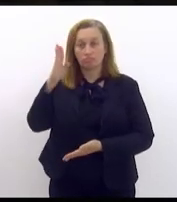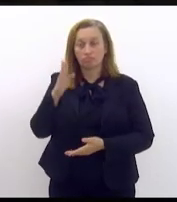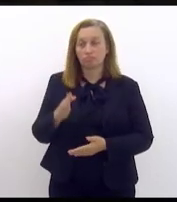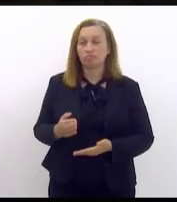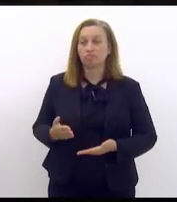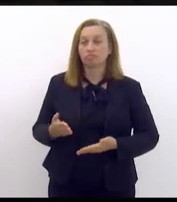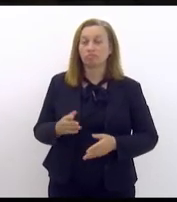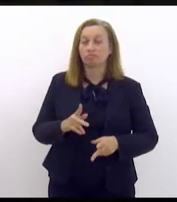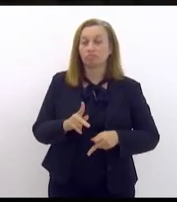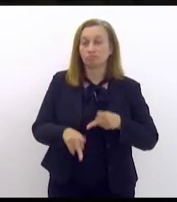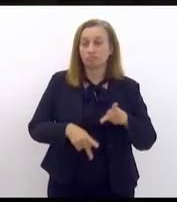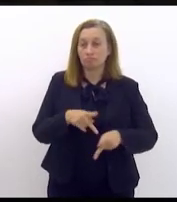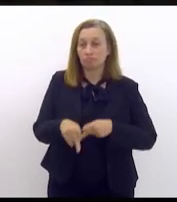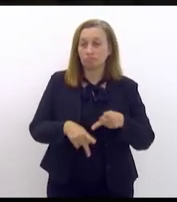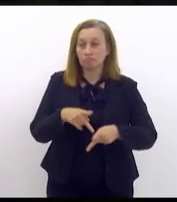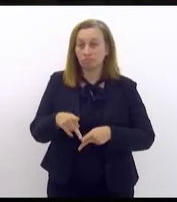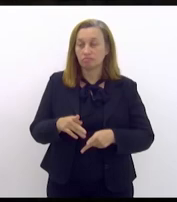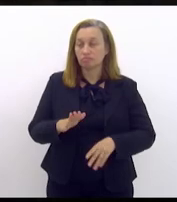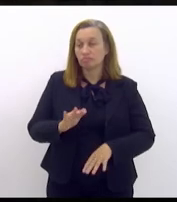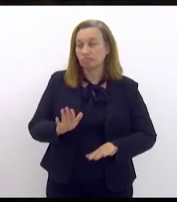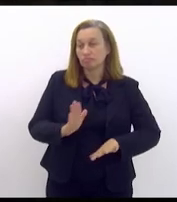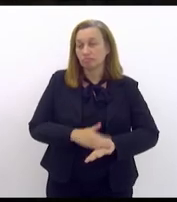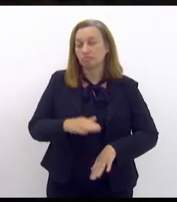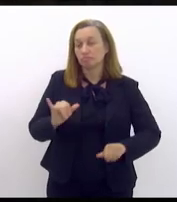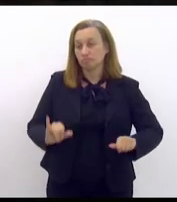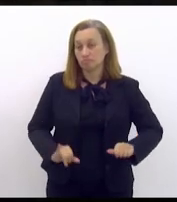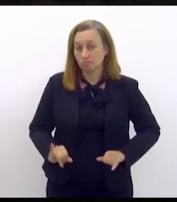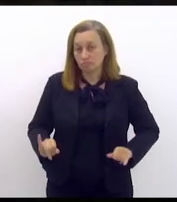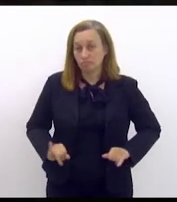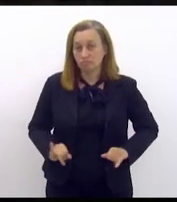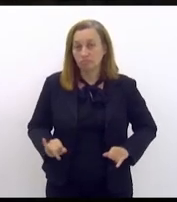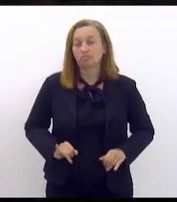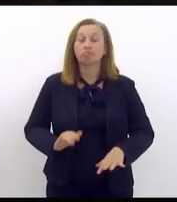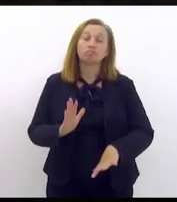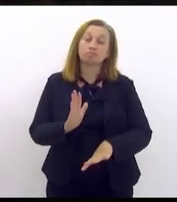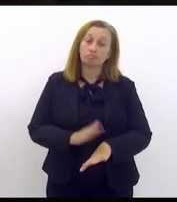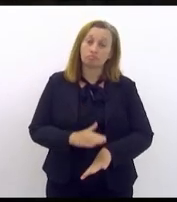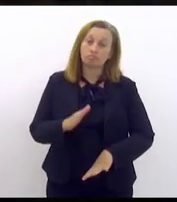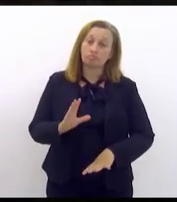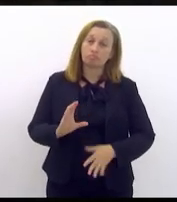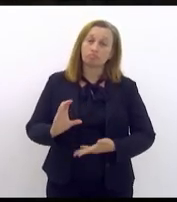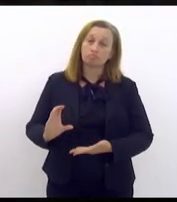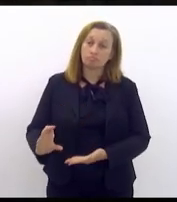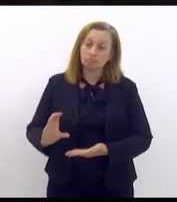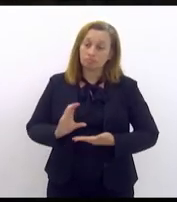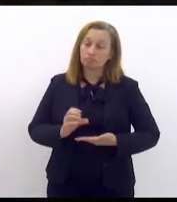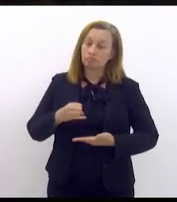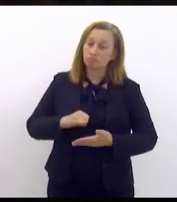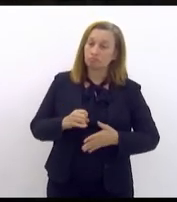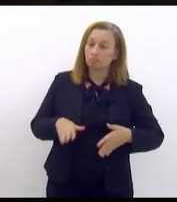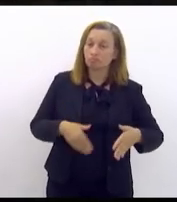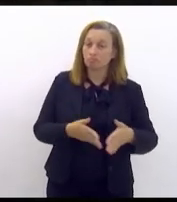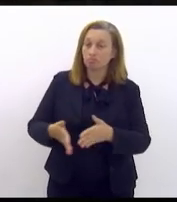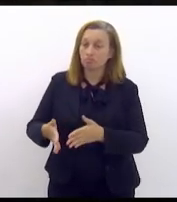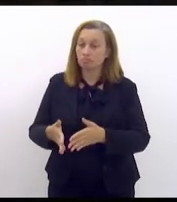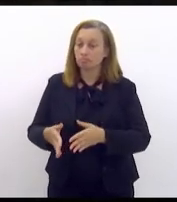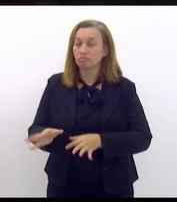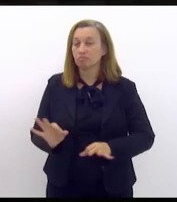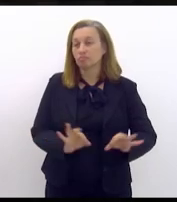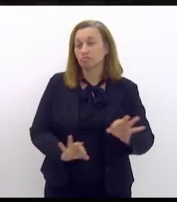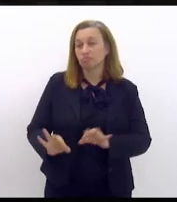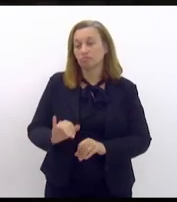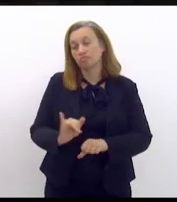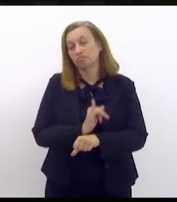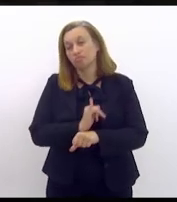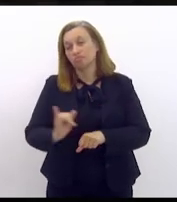da população, que são aquelas que mais sofrem e aquelas que mais se beneficiariam se a gente caminhasse para um redesenho